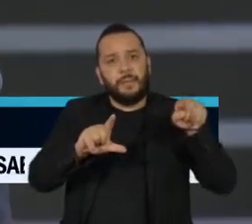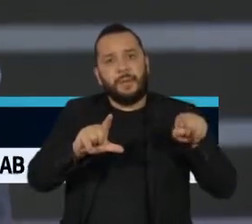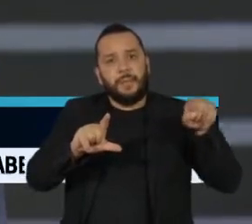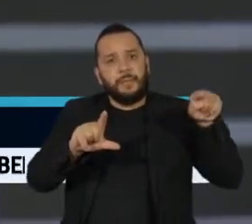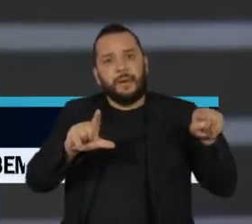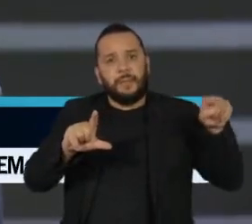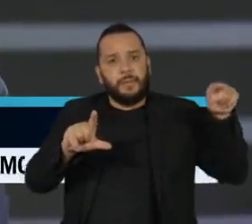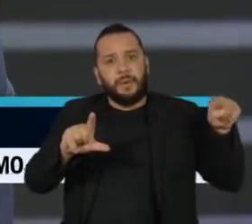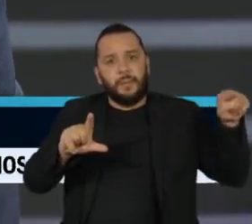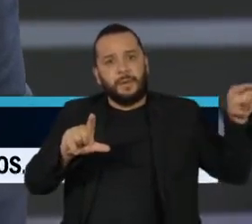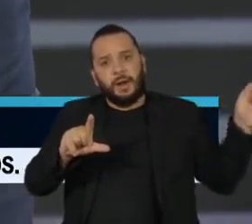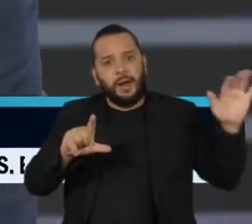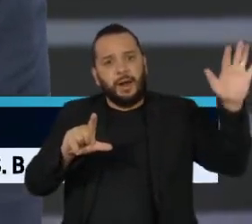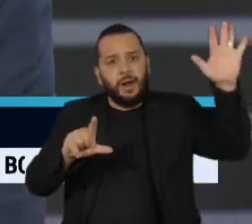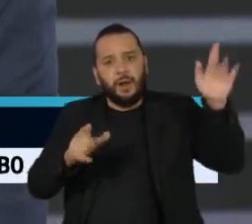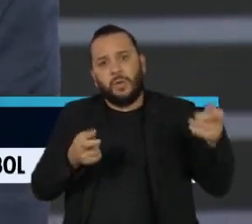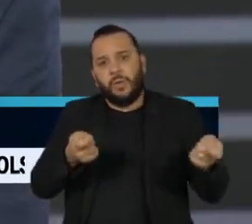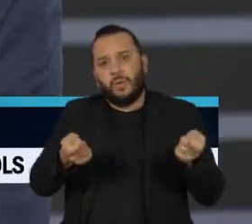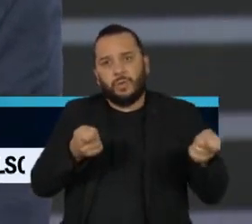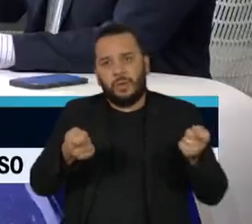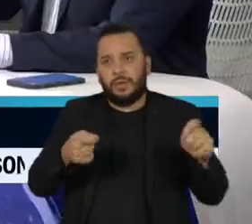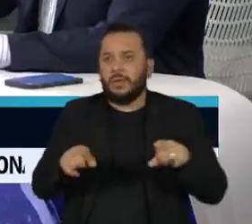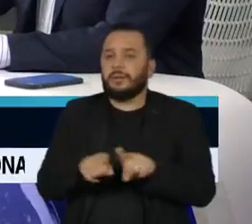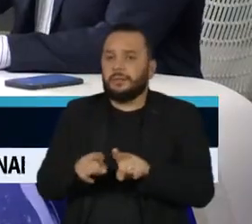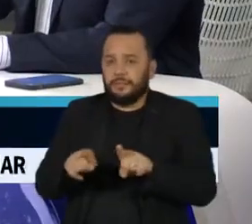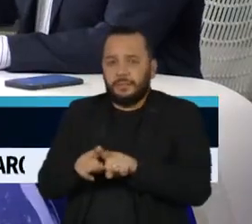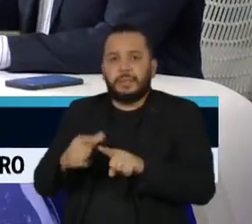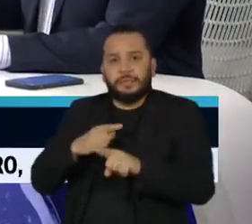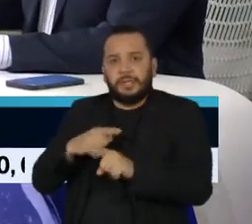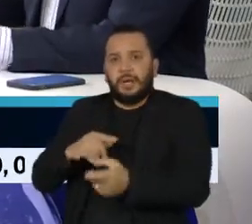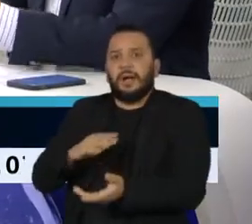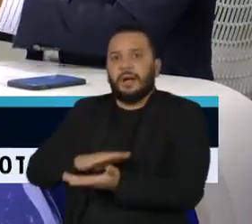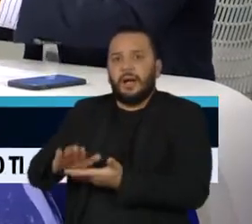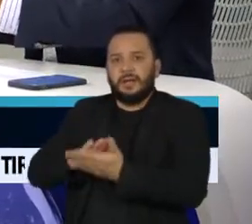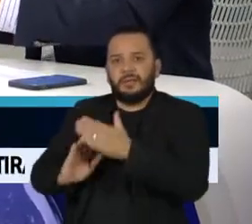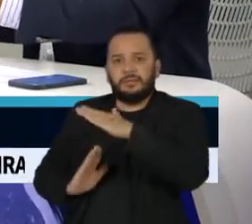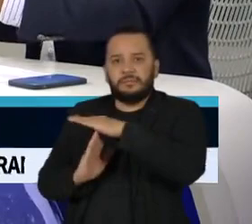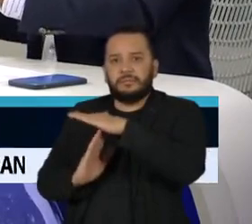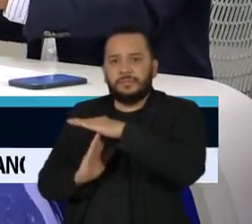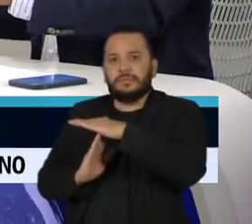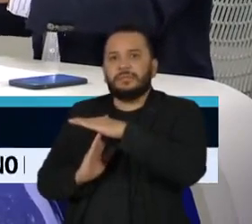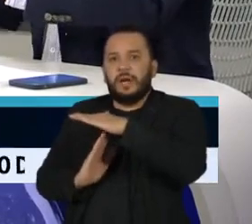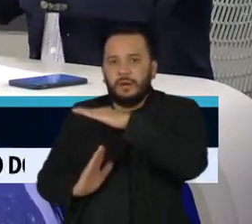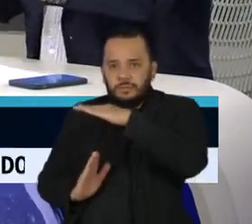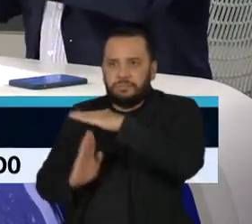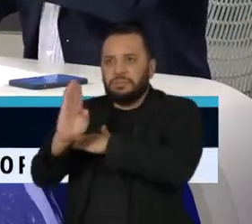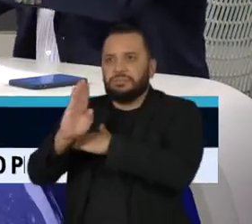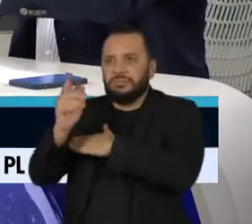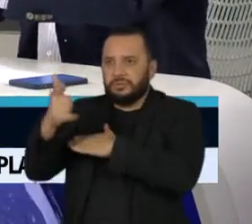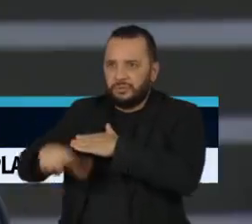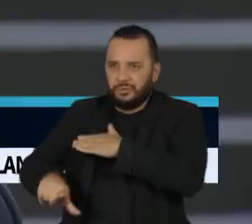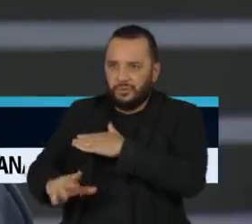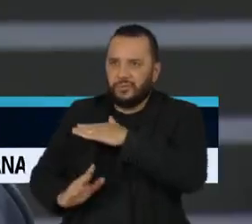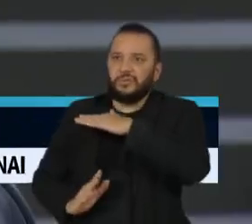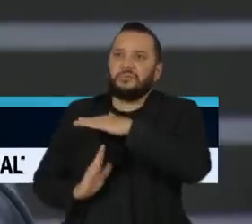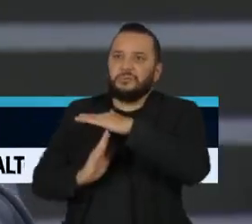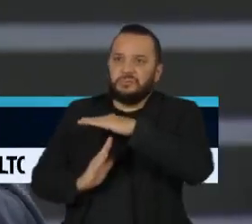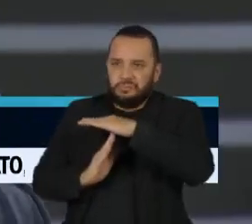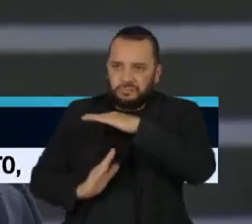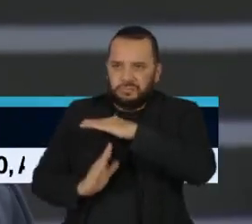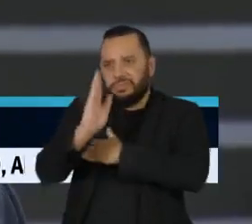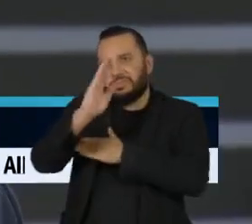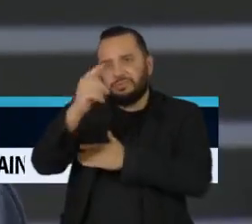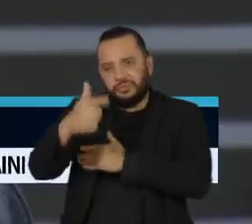controle. E, na verdade, ele vem sendo rompido várias vezes. E, claro, com a pandemia houve um choque